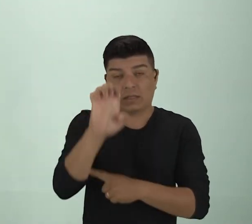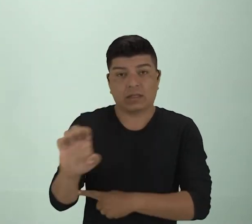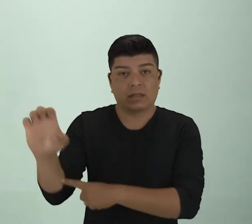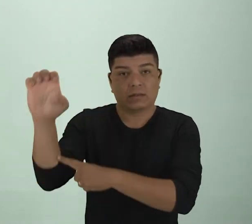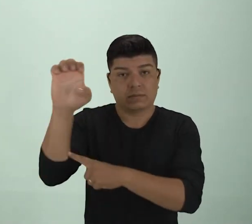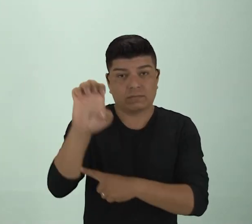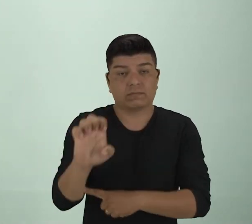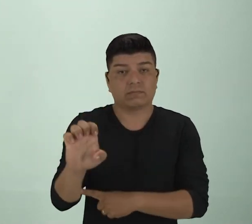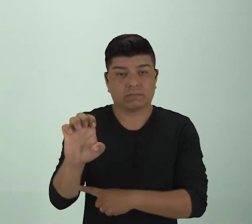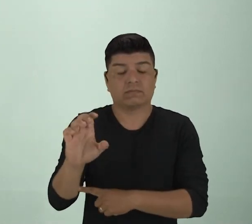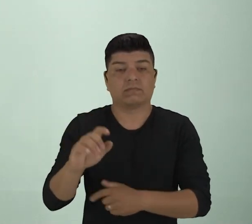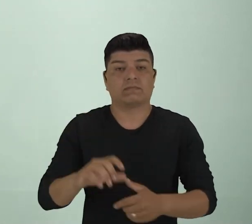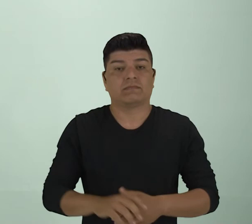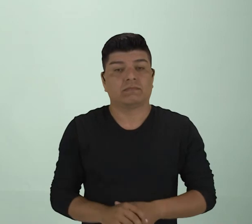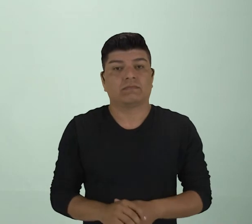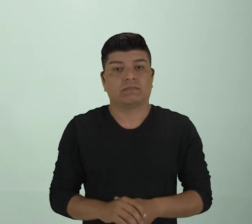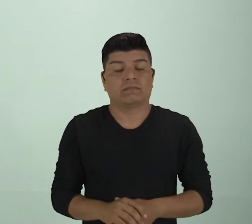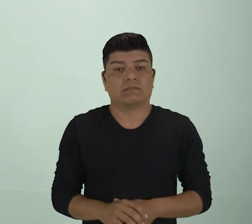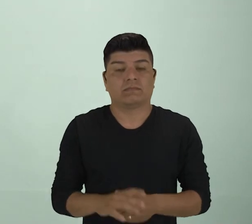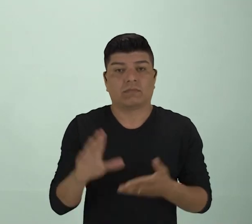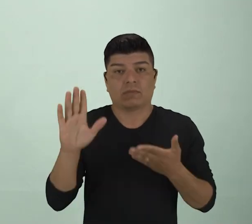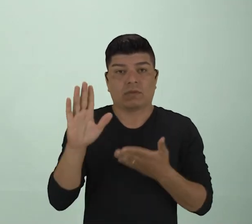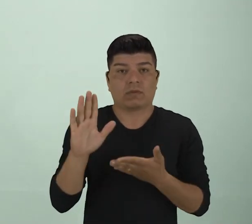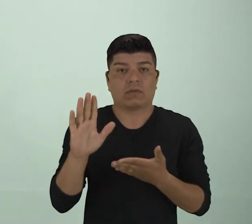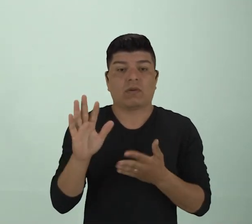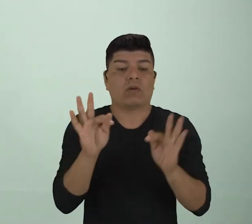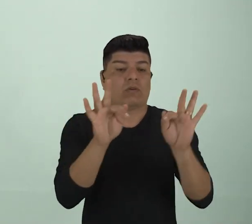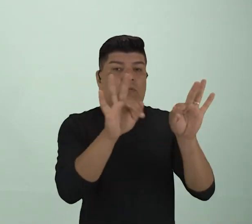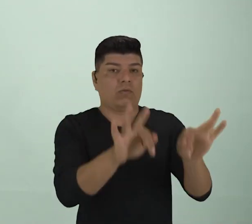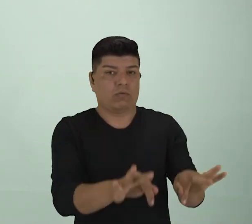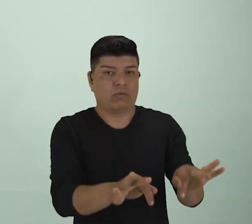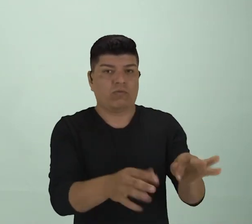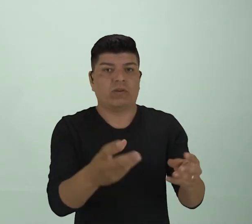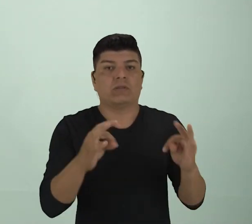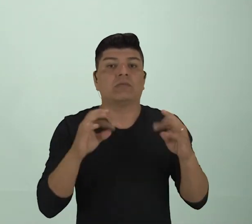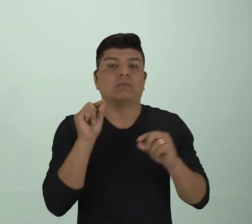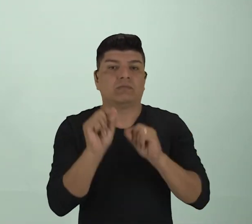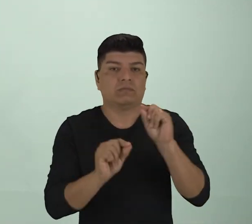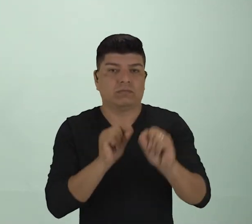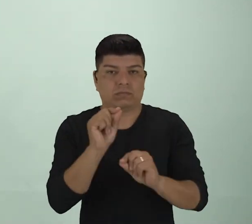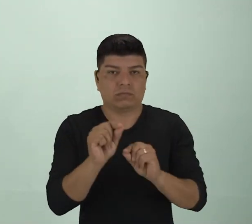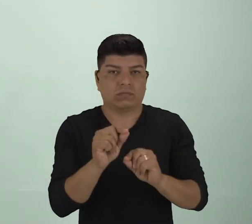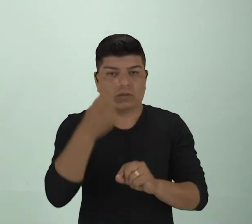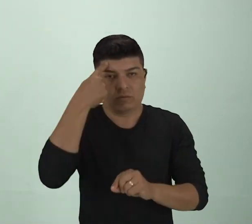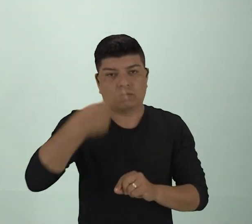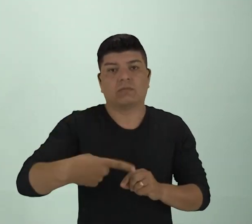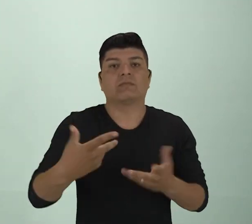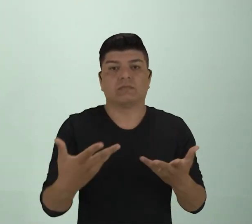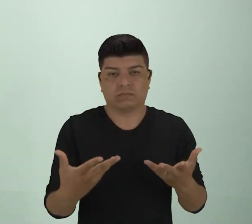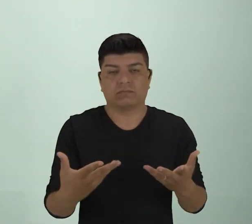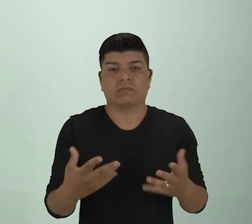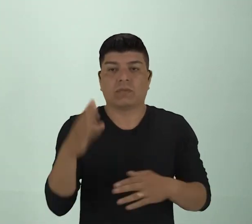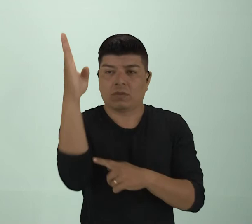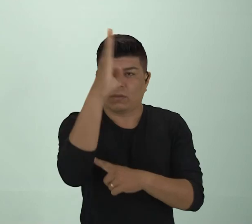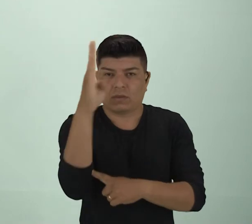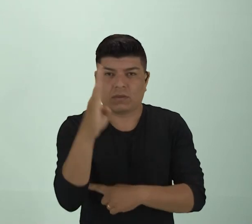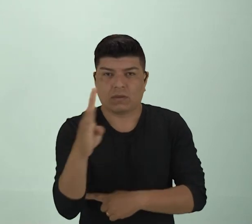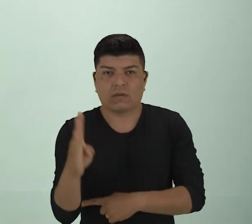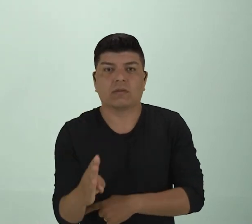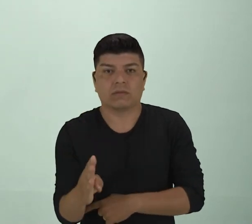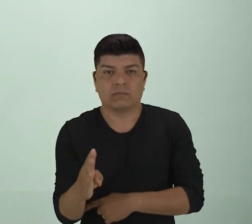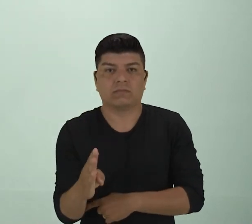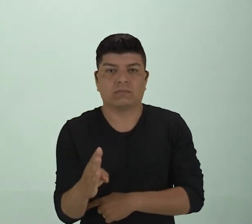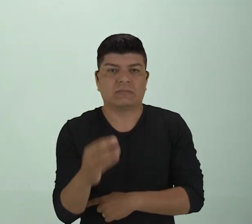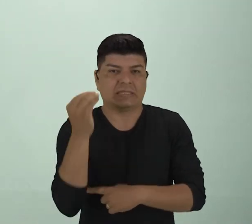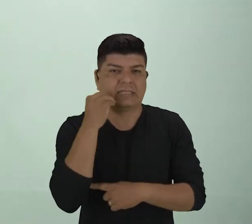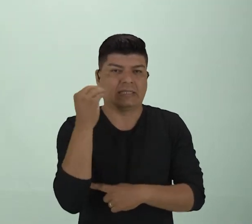Europa, a marca foi o fim do absolutismo. E no Brasil, a tentativa